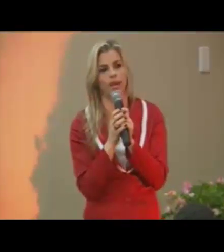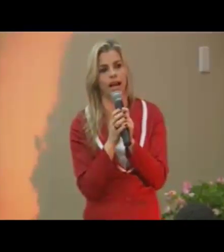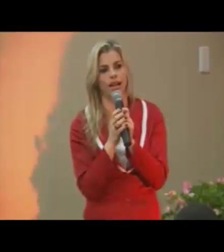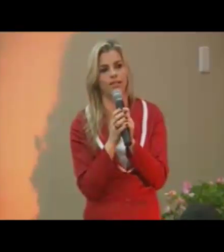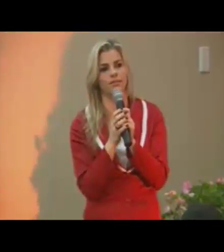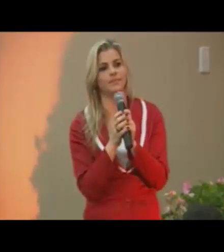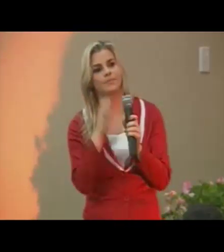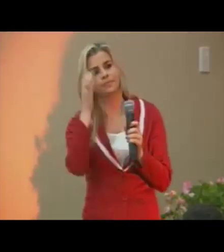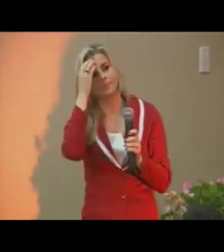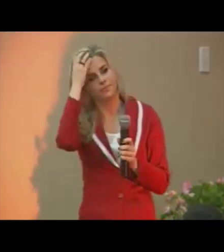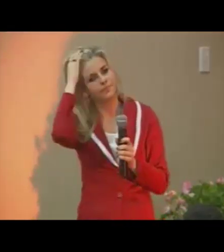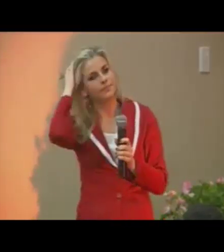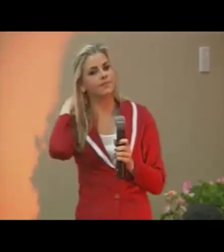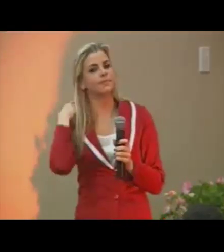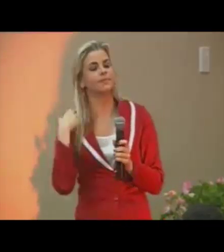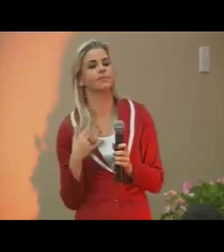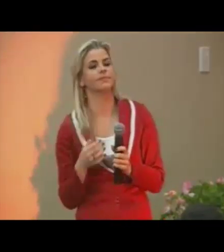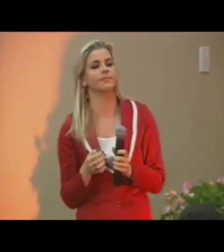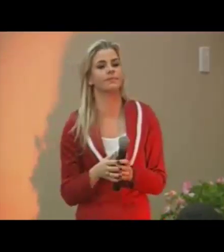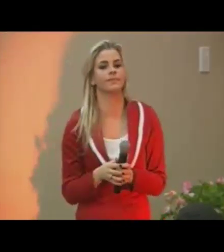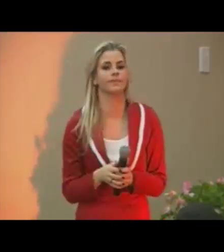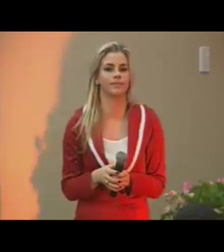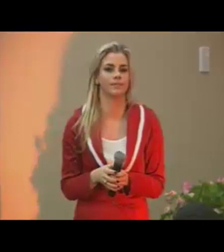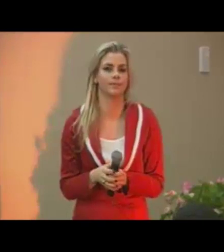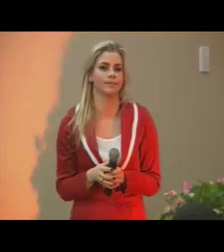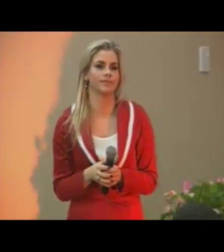alguém efetivo para casa.